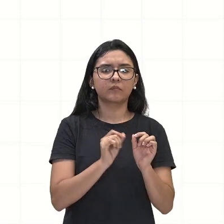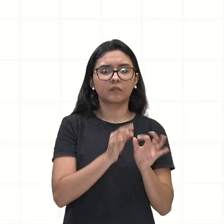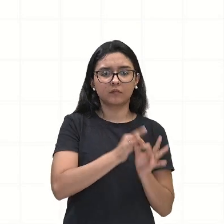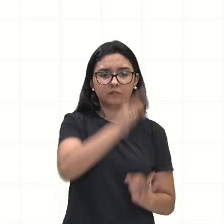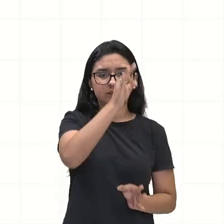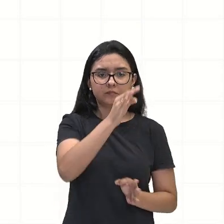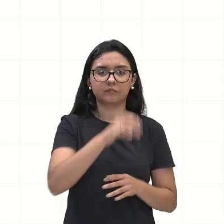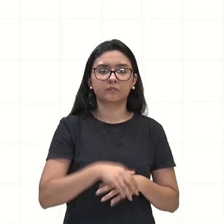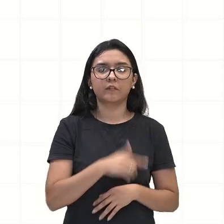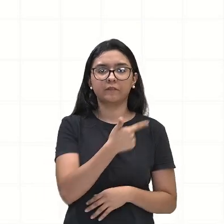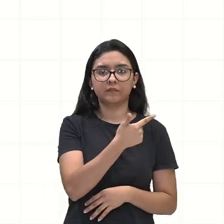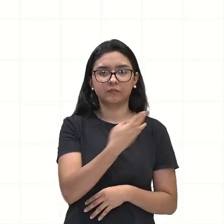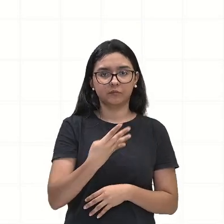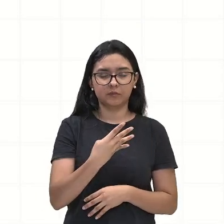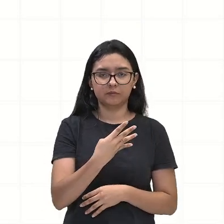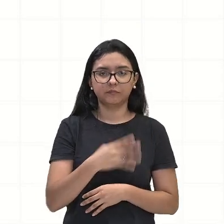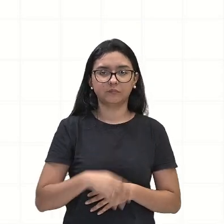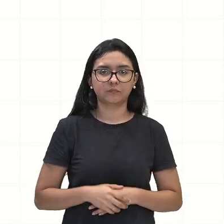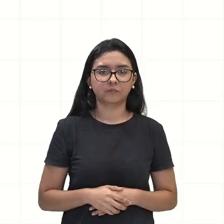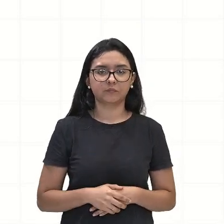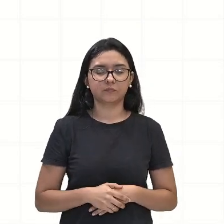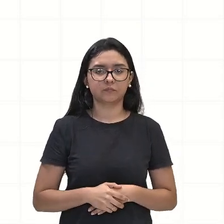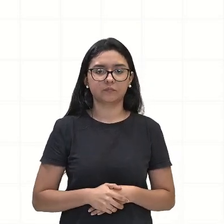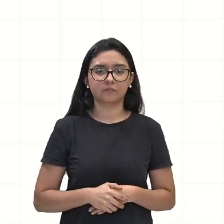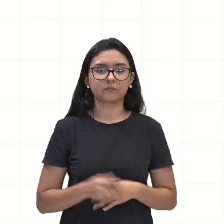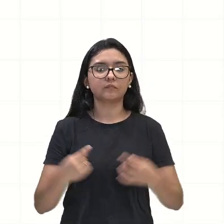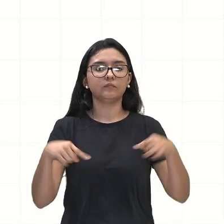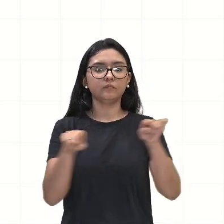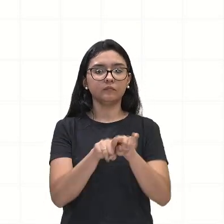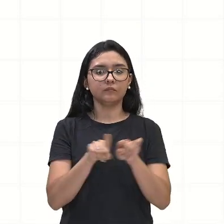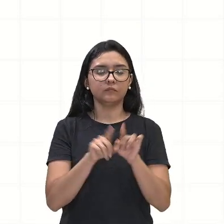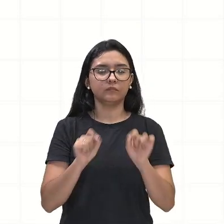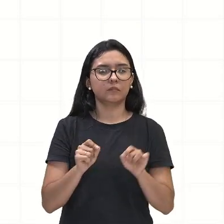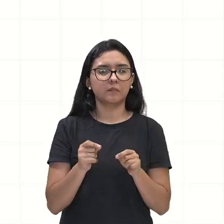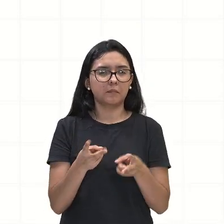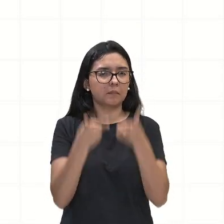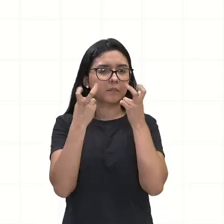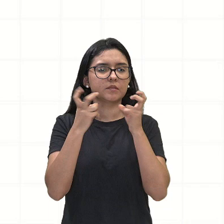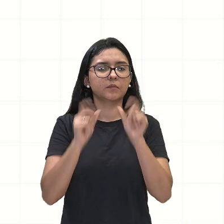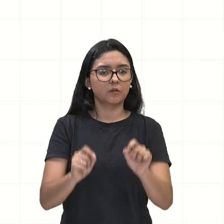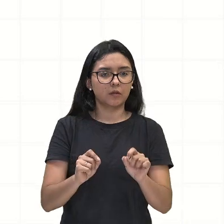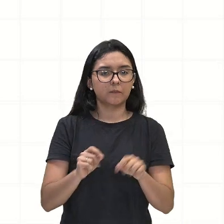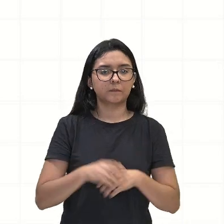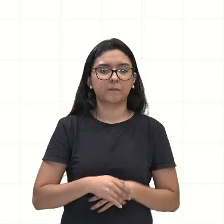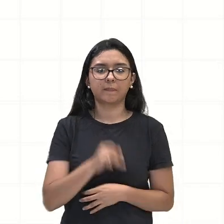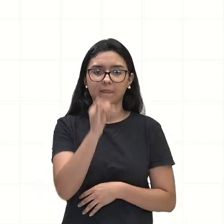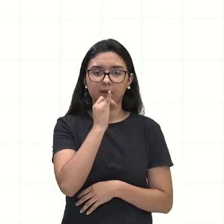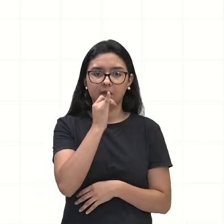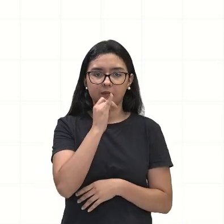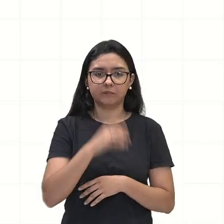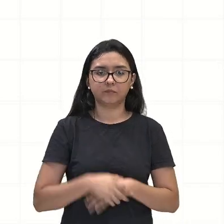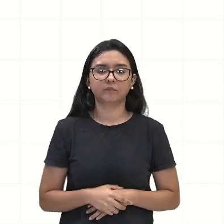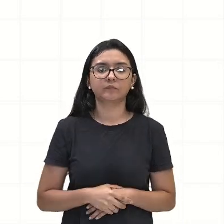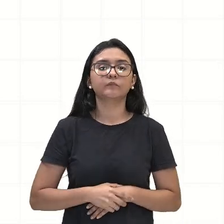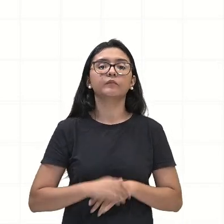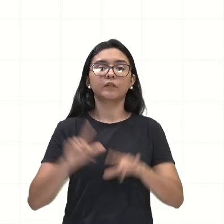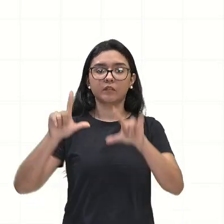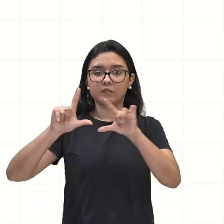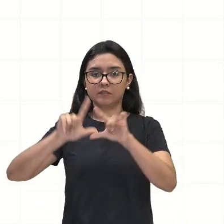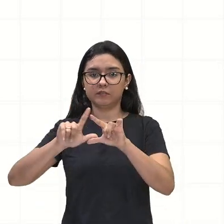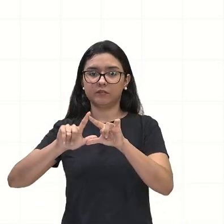ao outro lado, né, a 24. Assim como, se eu observar, ó, se eu pegasse esse triângulo ED aqui,